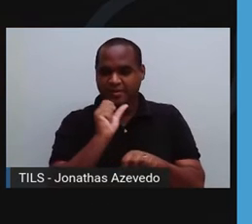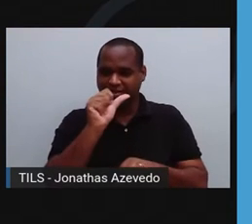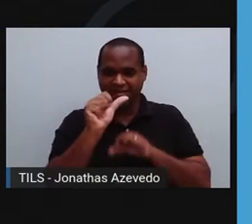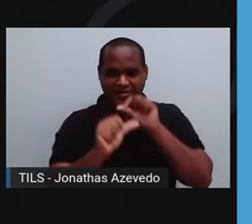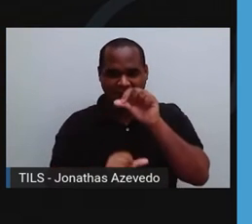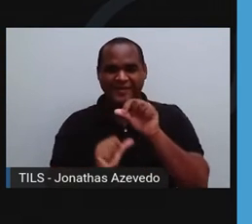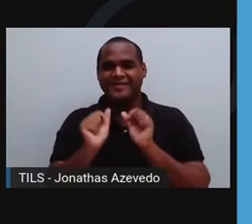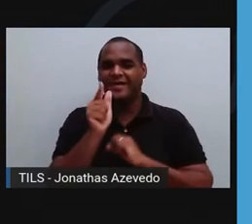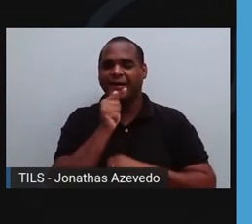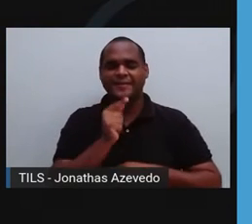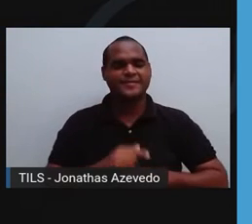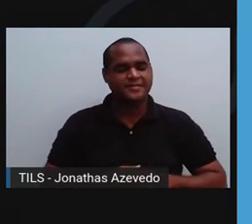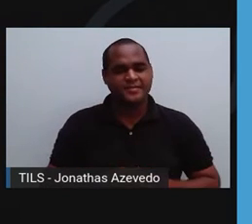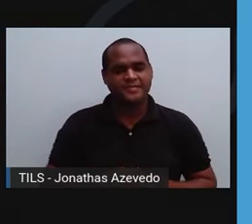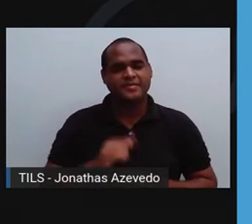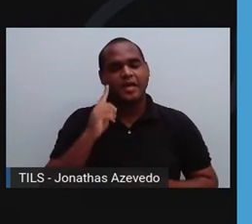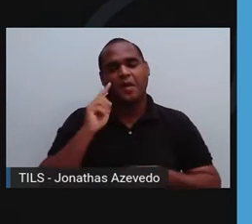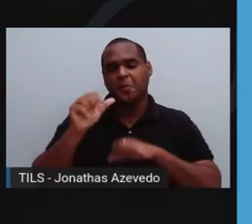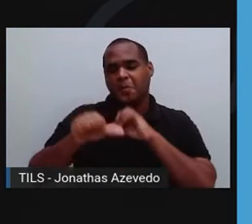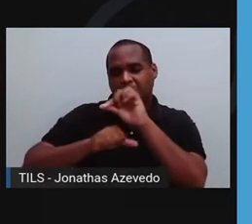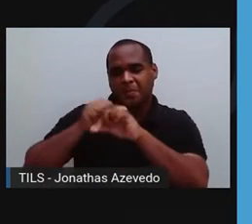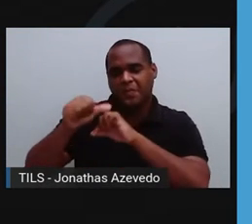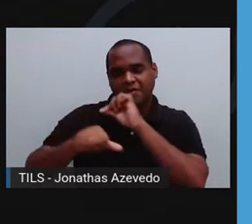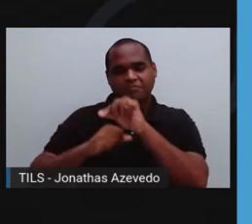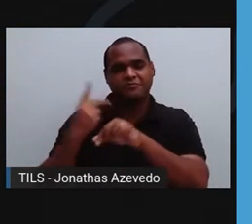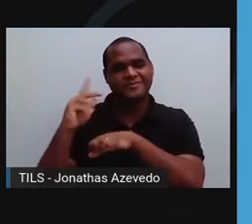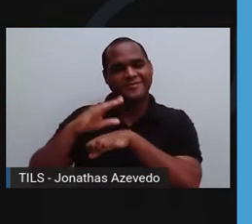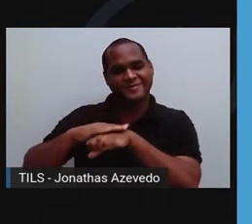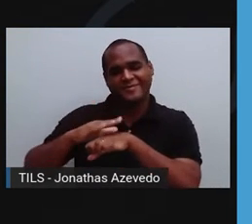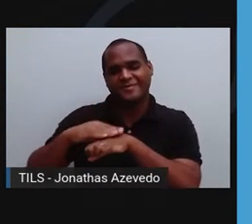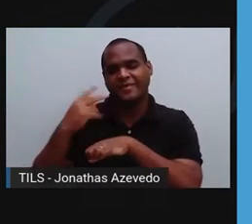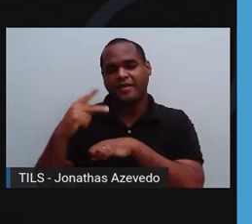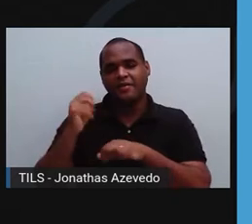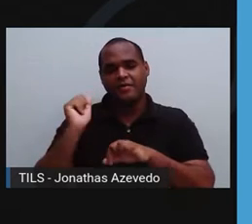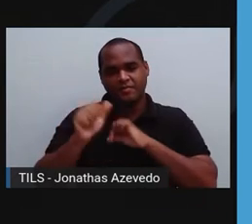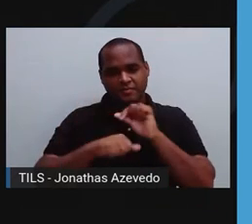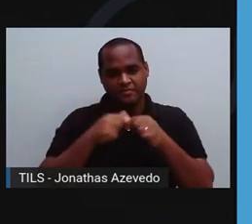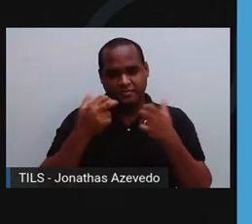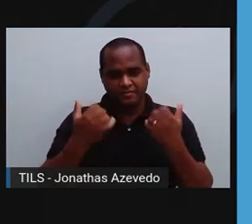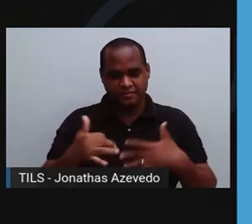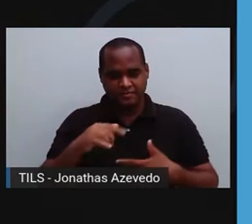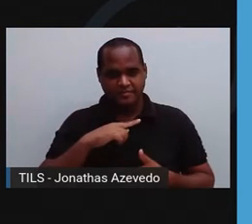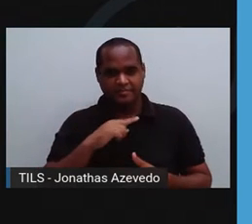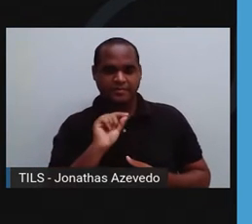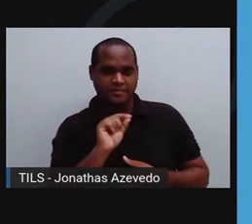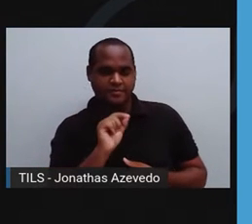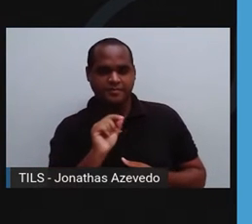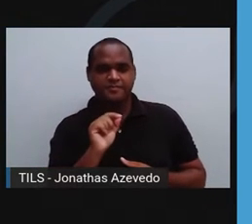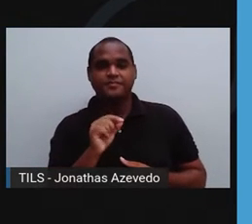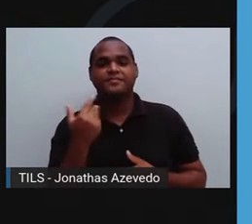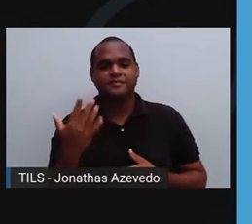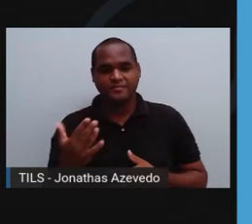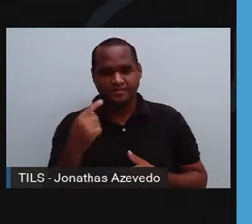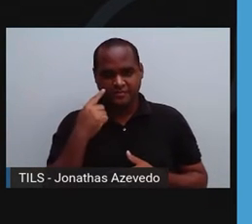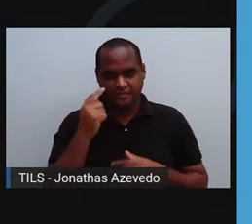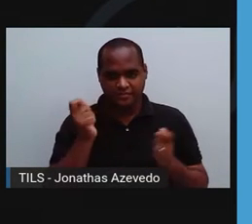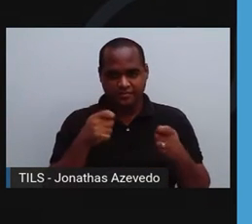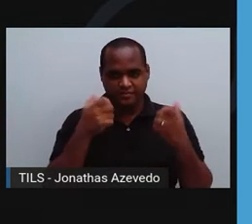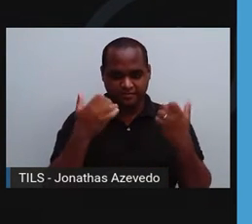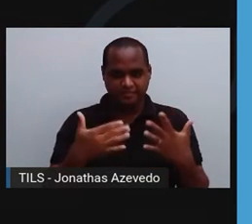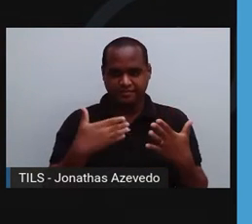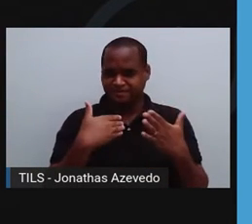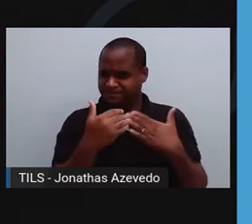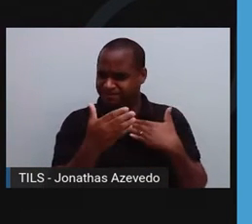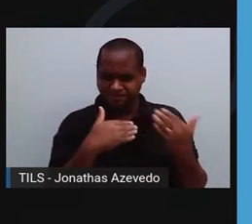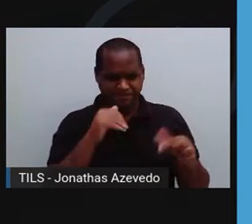líquido. Essa transformação por si só não altera a natureza da substância. Na verdade, qualquer mudança